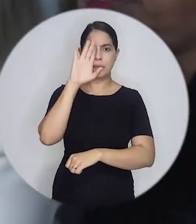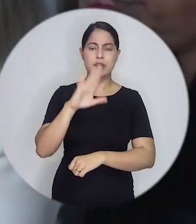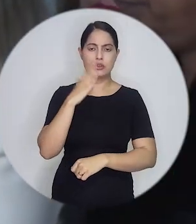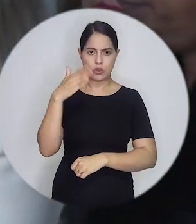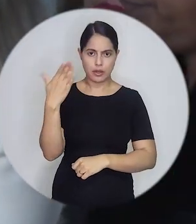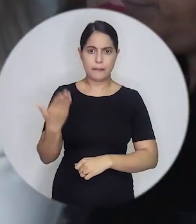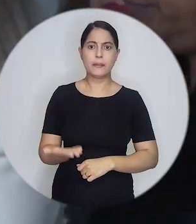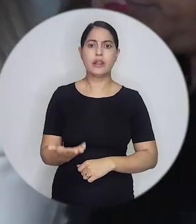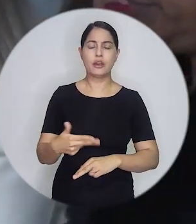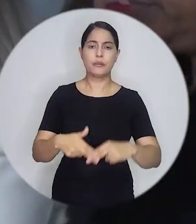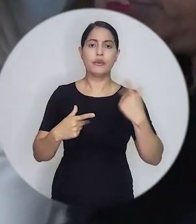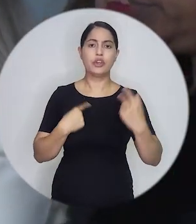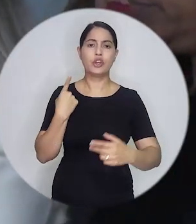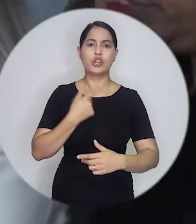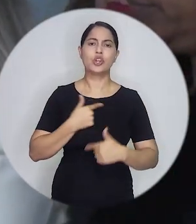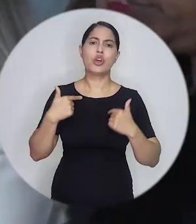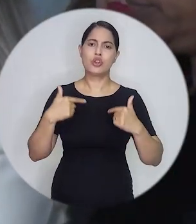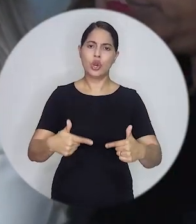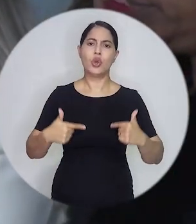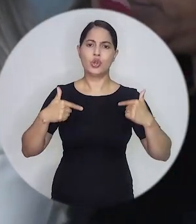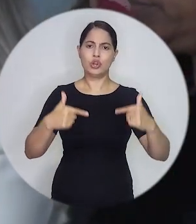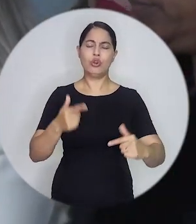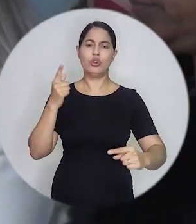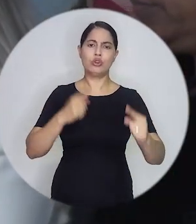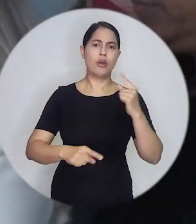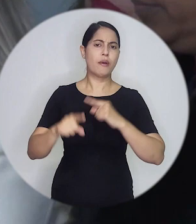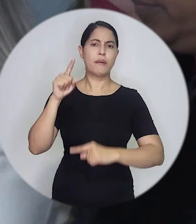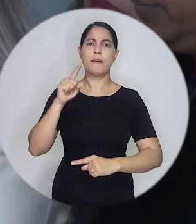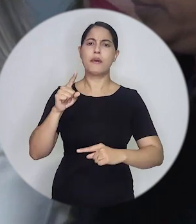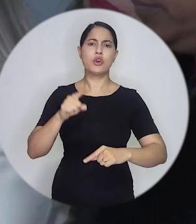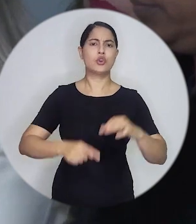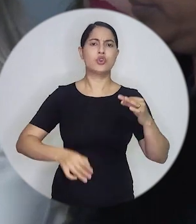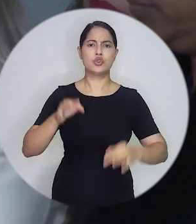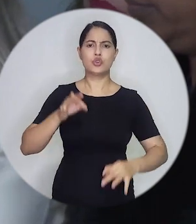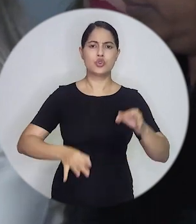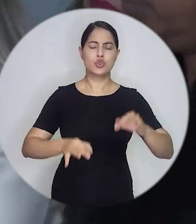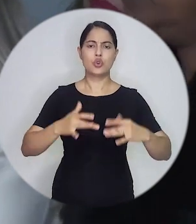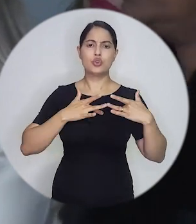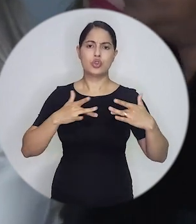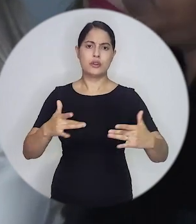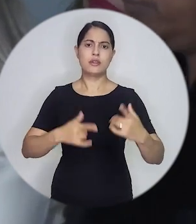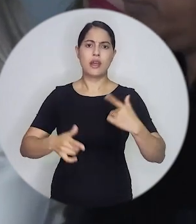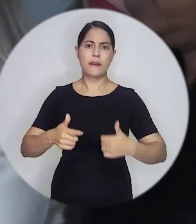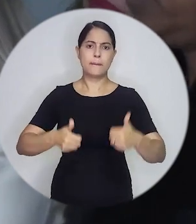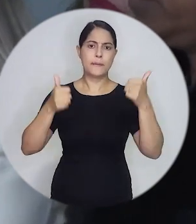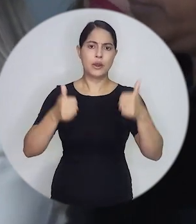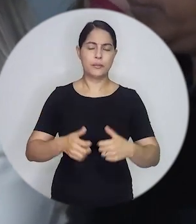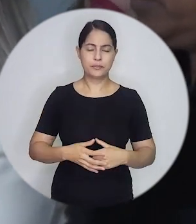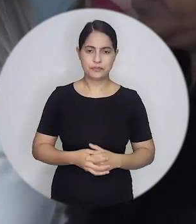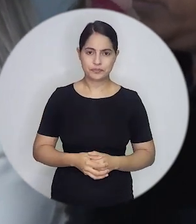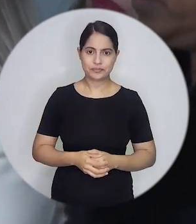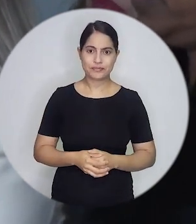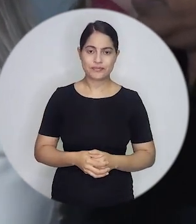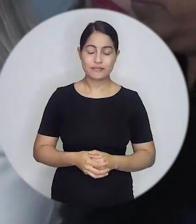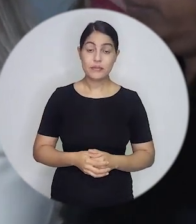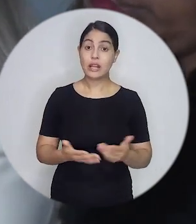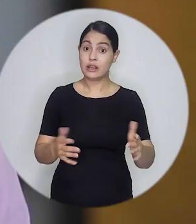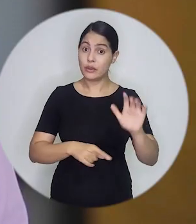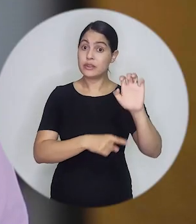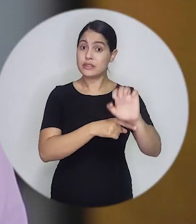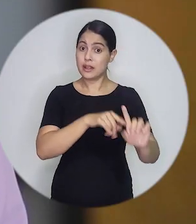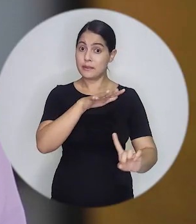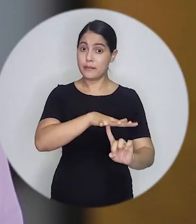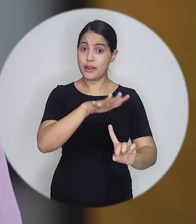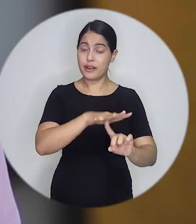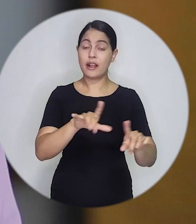e homenagem ao nosso Estado brasileiro e pela luta de um Estado muito melhor, muito mais justo e muito mais solidário.